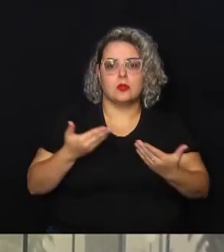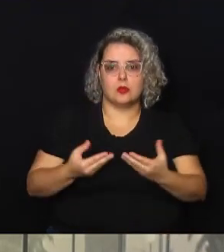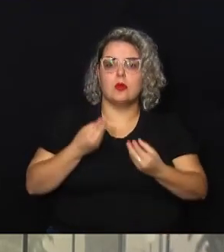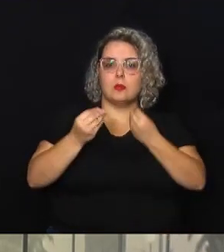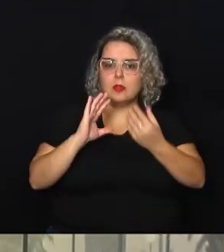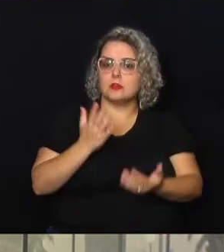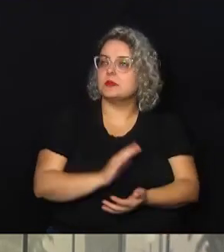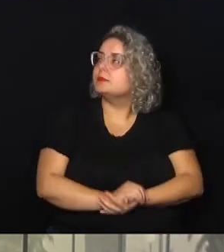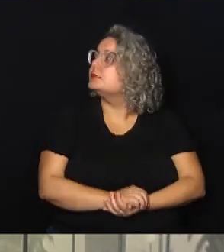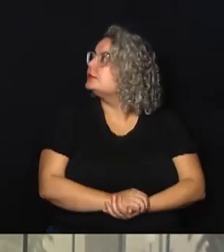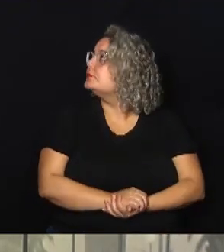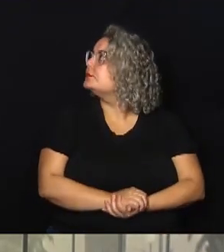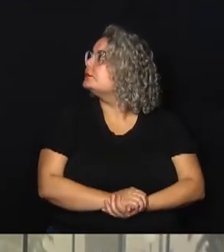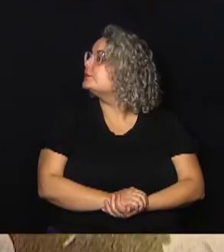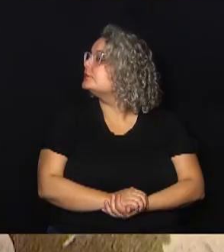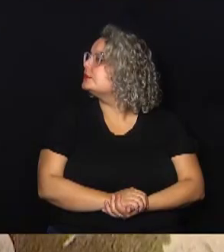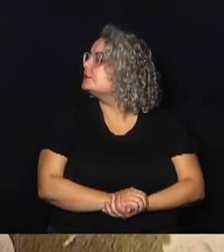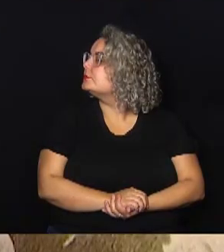foi